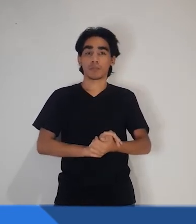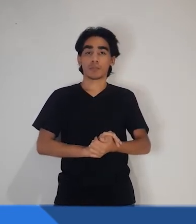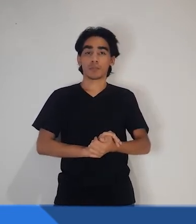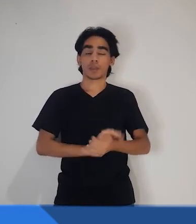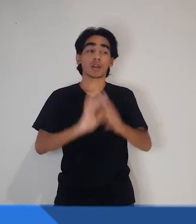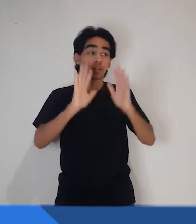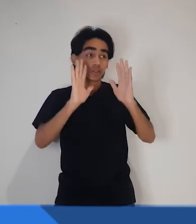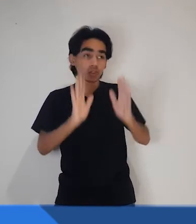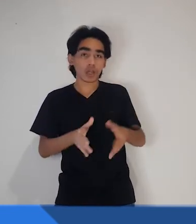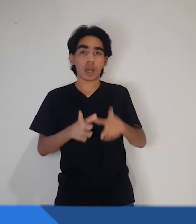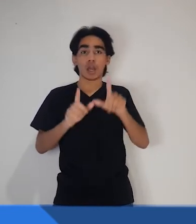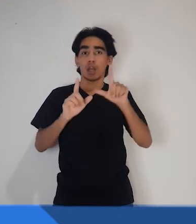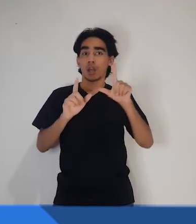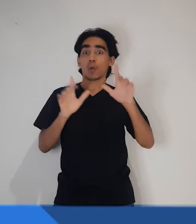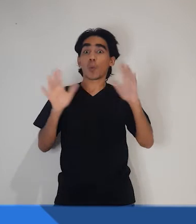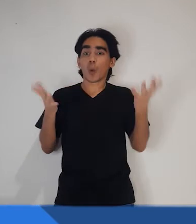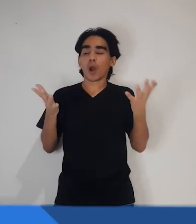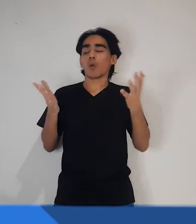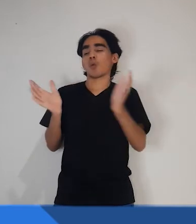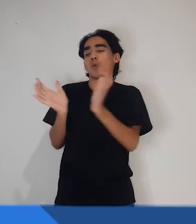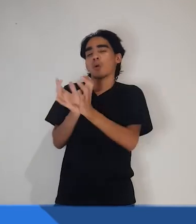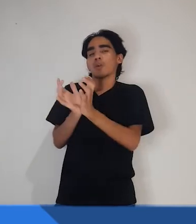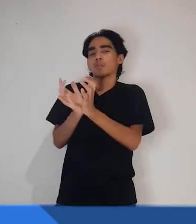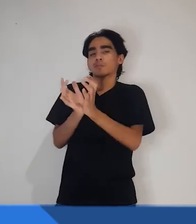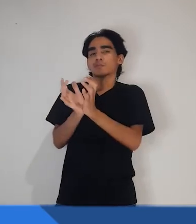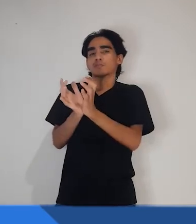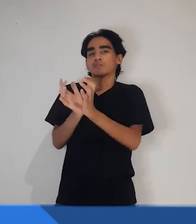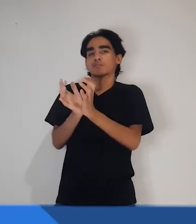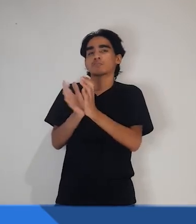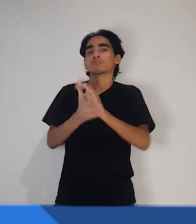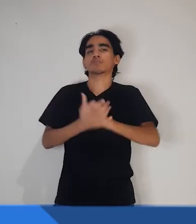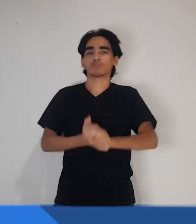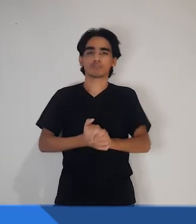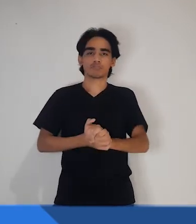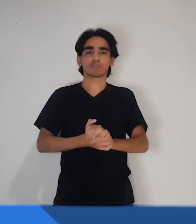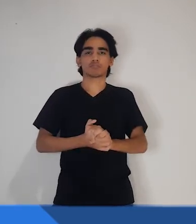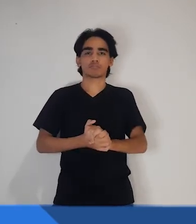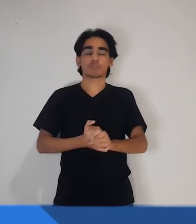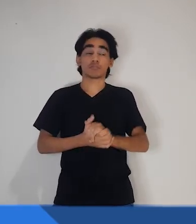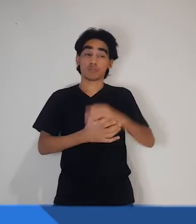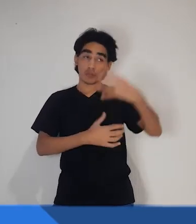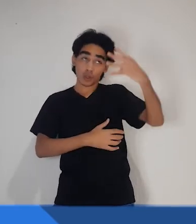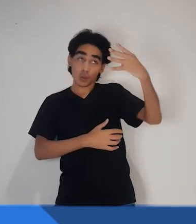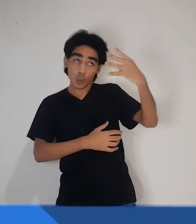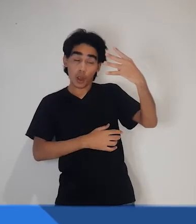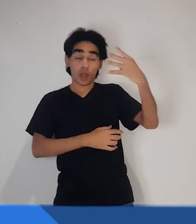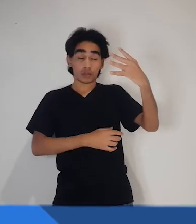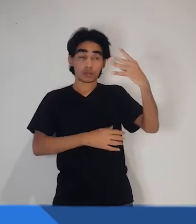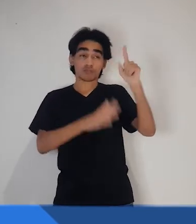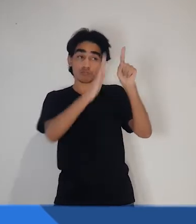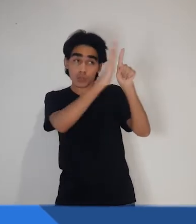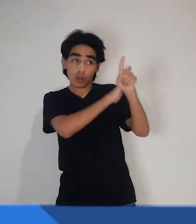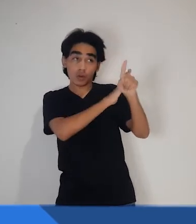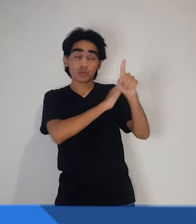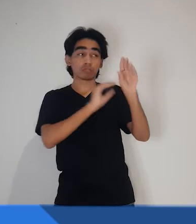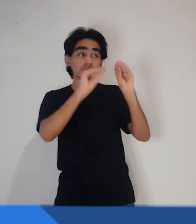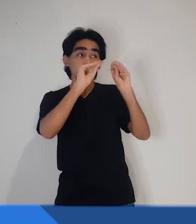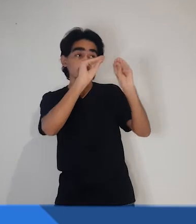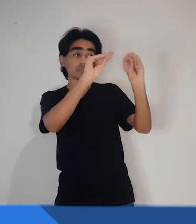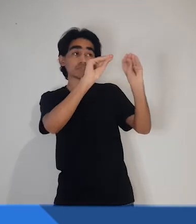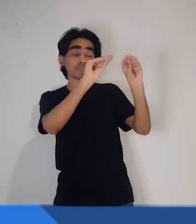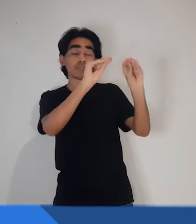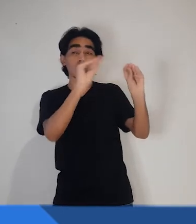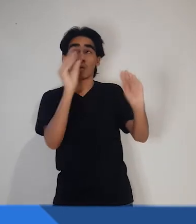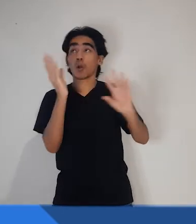Já está selecionada a nossa categoria. Vamos colocar aqui questão 4. A gente